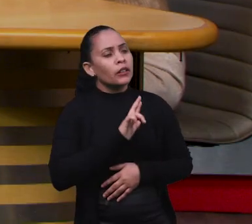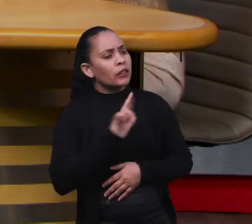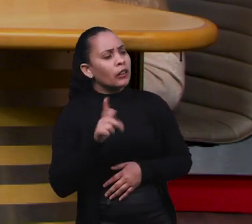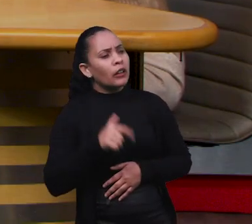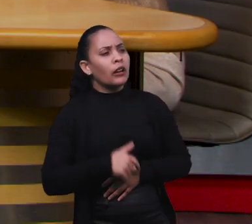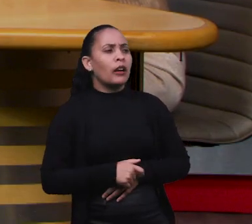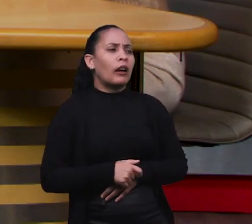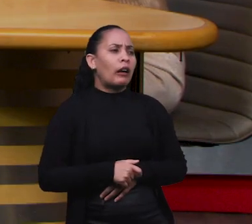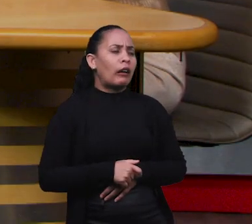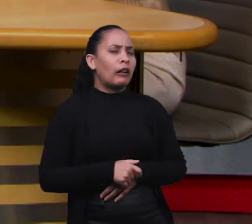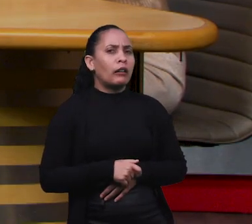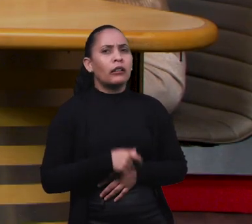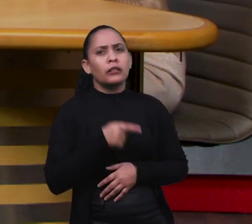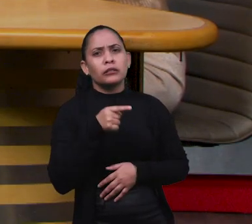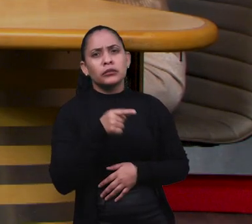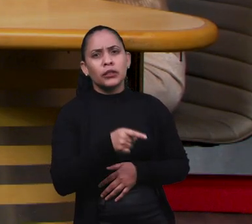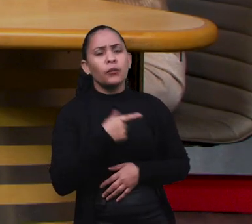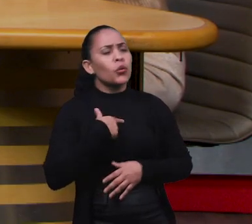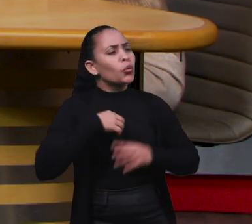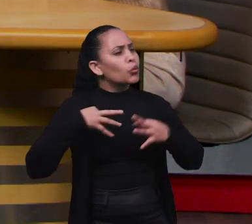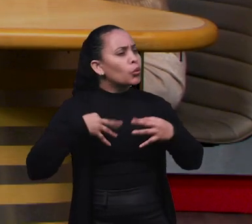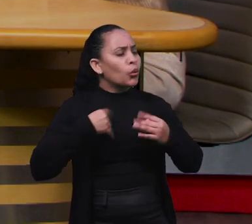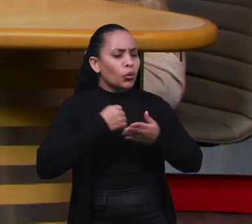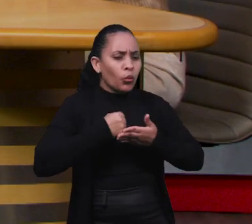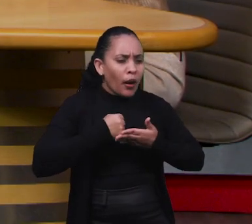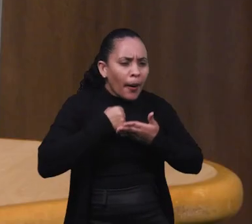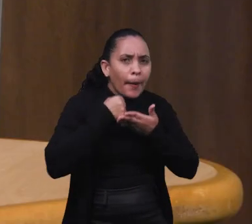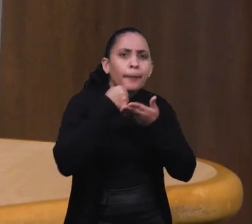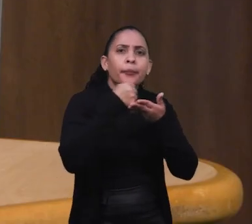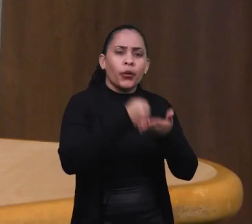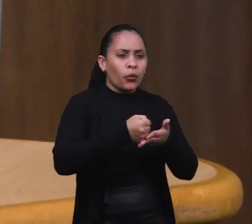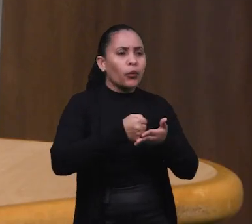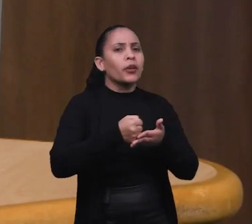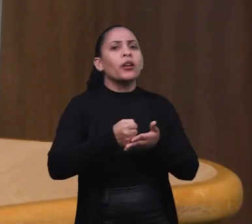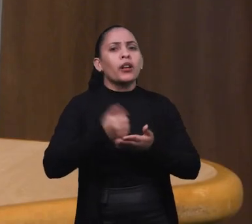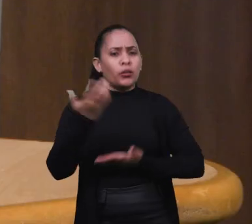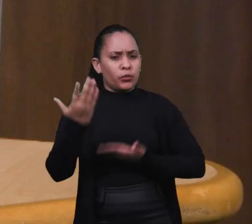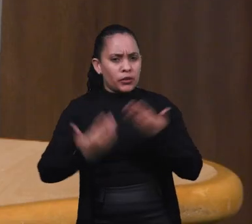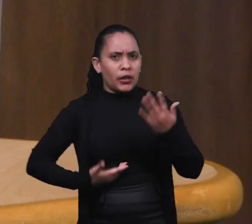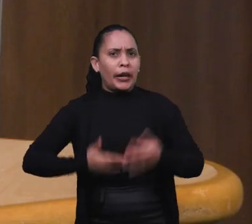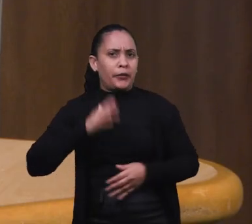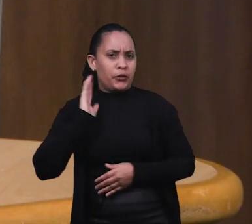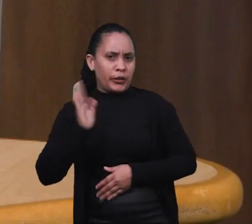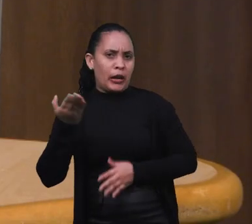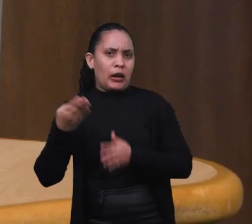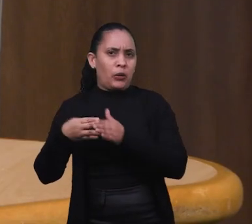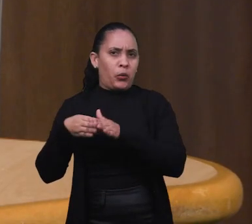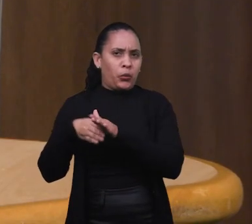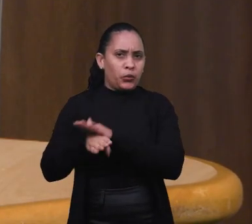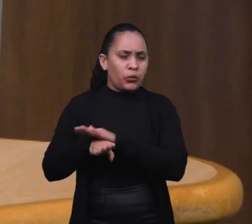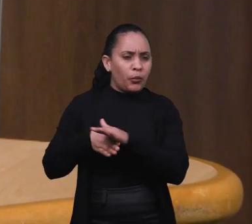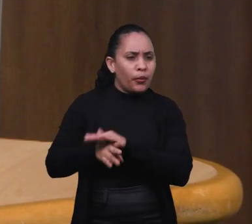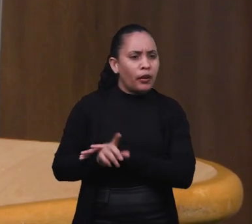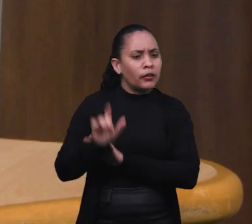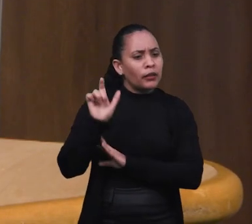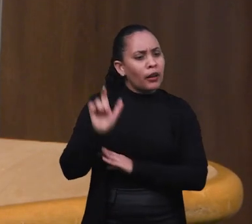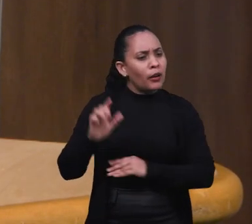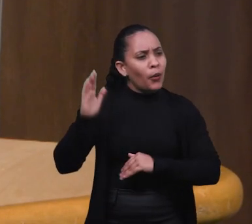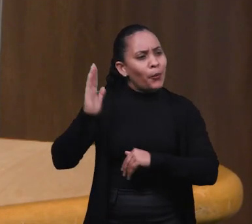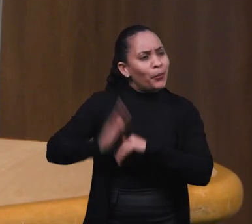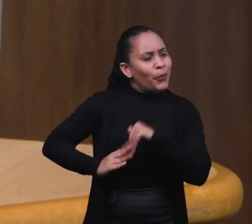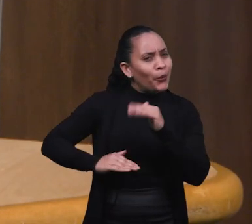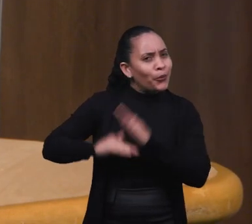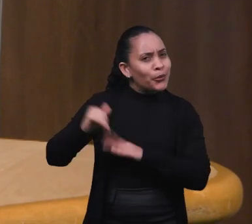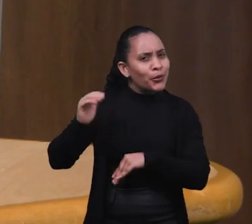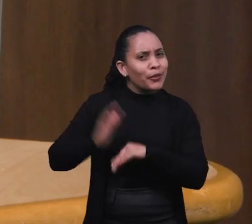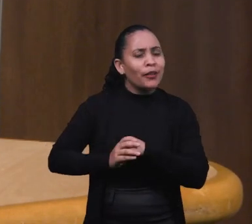ali, sabe, mas todo o apoio, aquela assistência que os irmãos já estão acostumados, né, dar na igreja, o profissional ali,